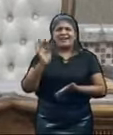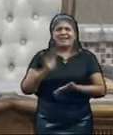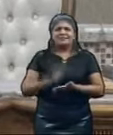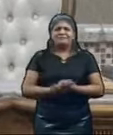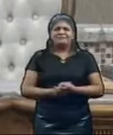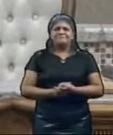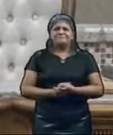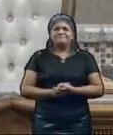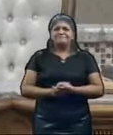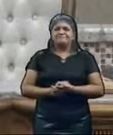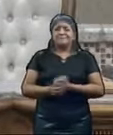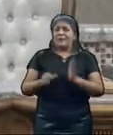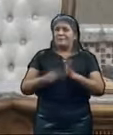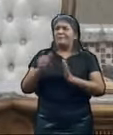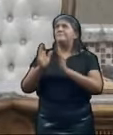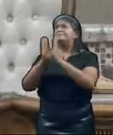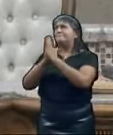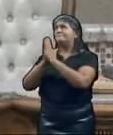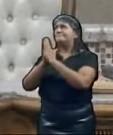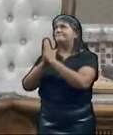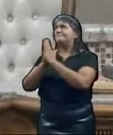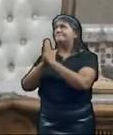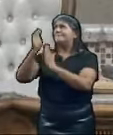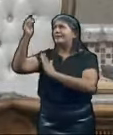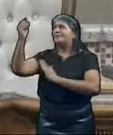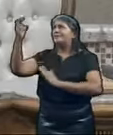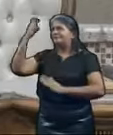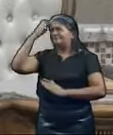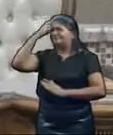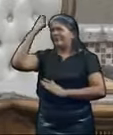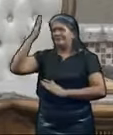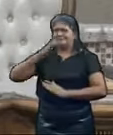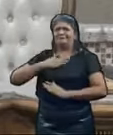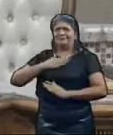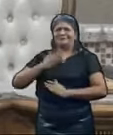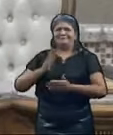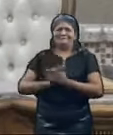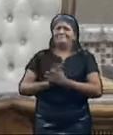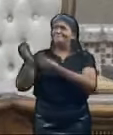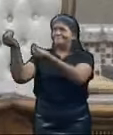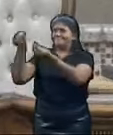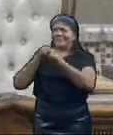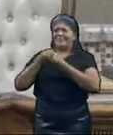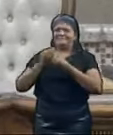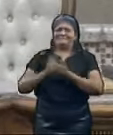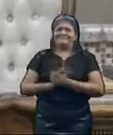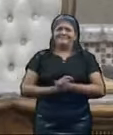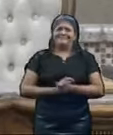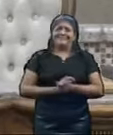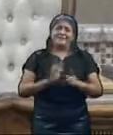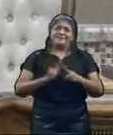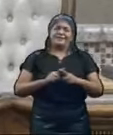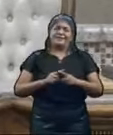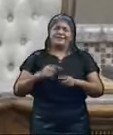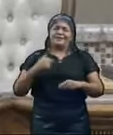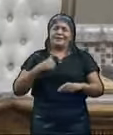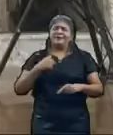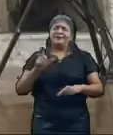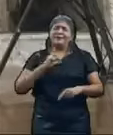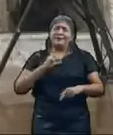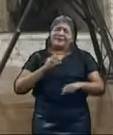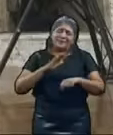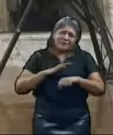e próprios e parece que não tem sucesso mas Jesus está dizendo que deles é o reino dos